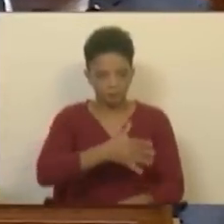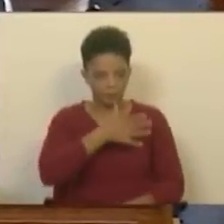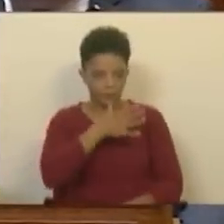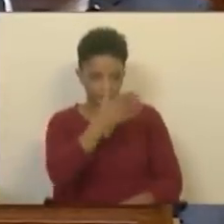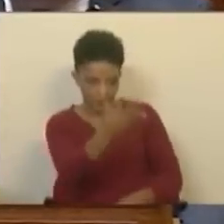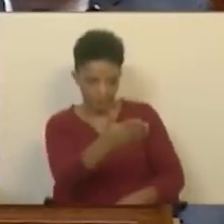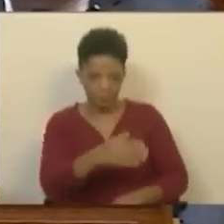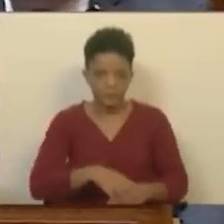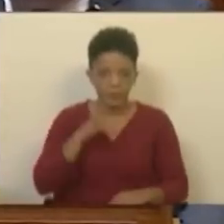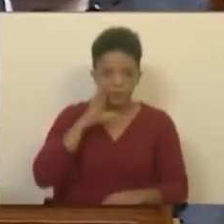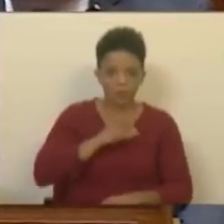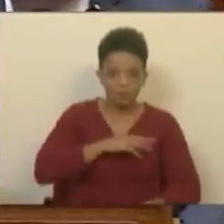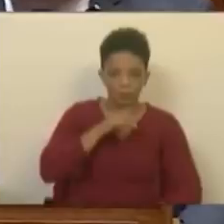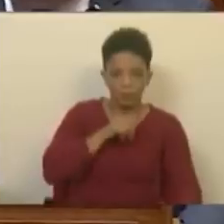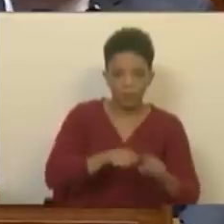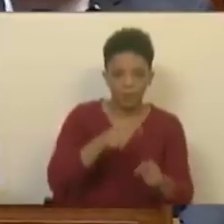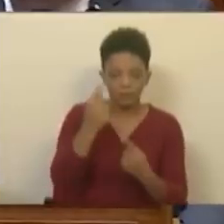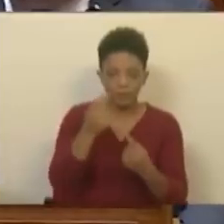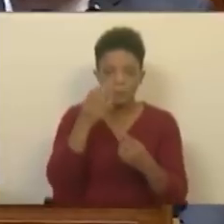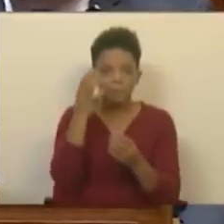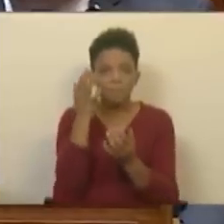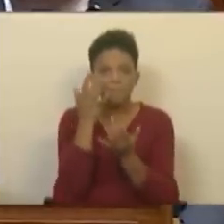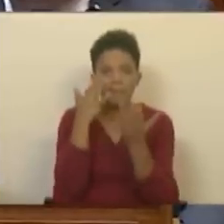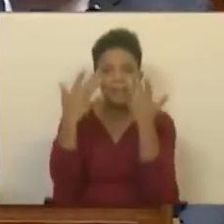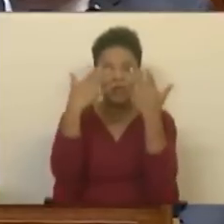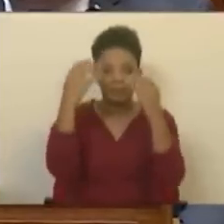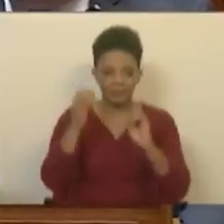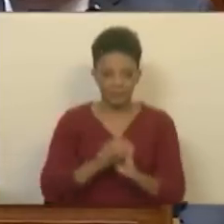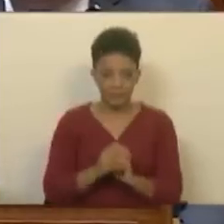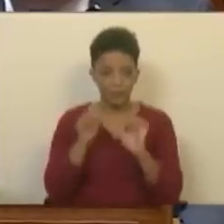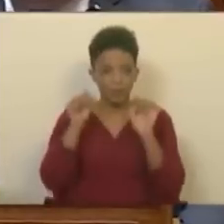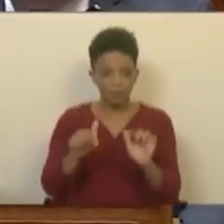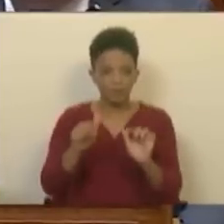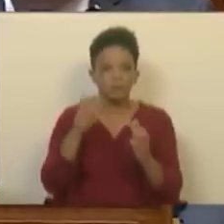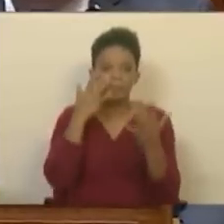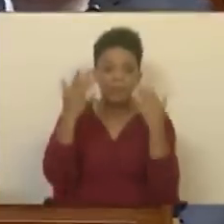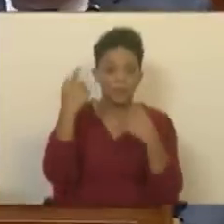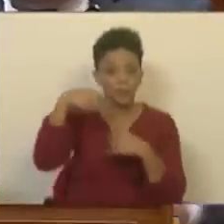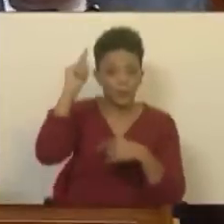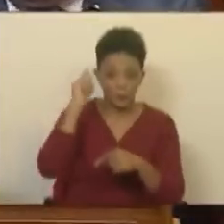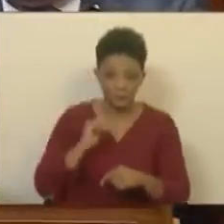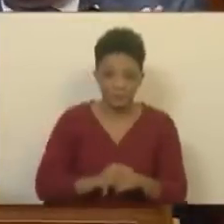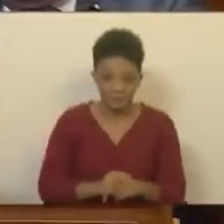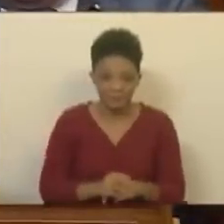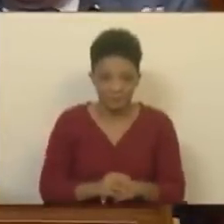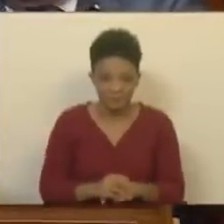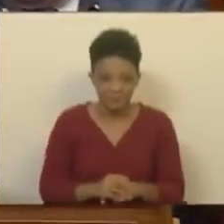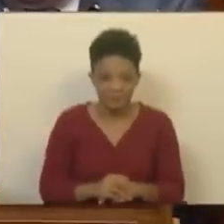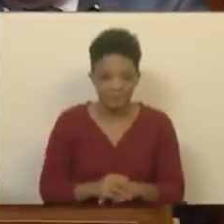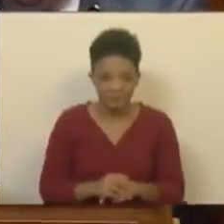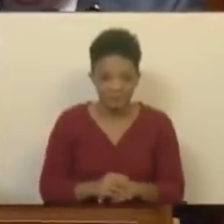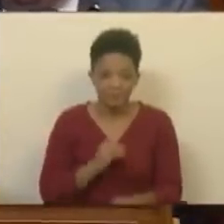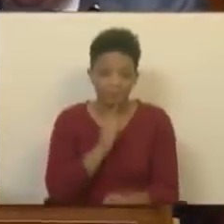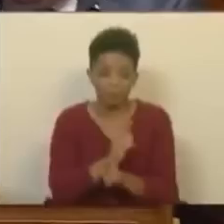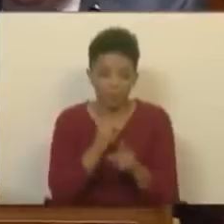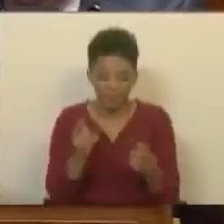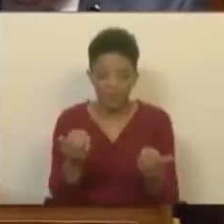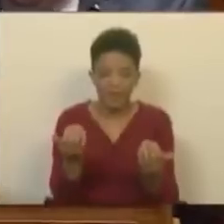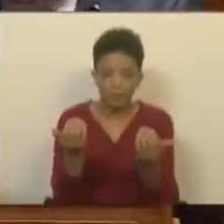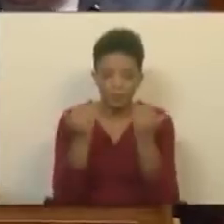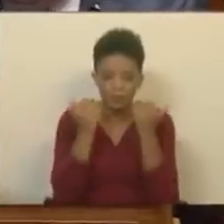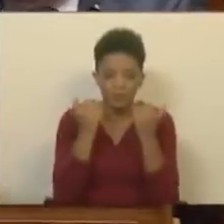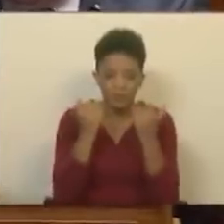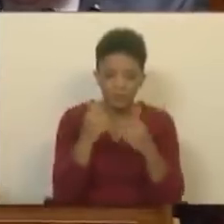eh o senhor Deputado tem dias que não é brilhante E hoje foi um dia desses é que a notícia que disse